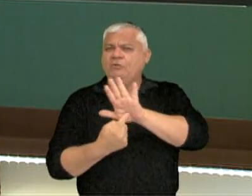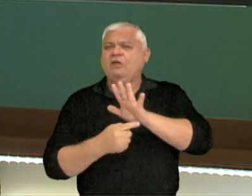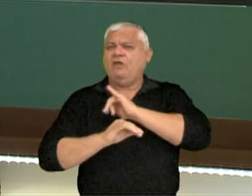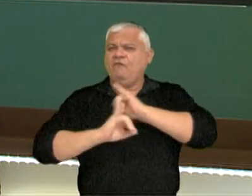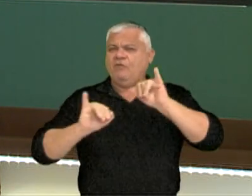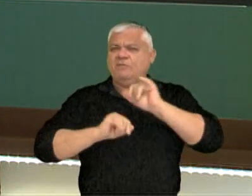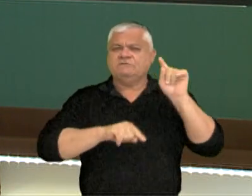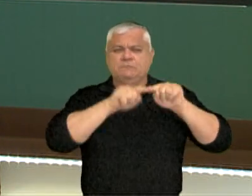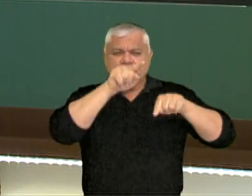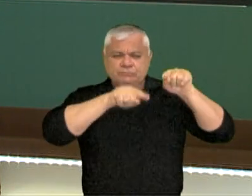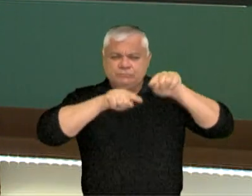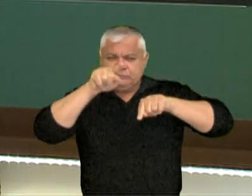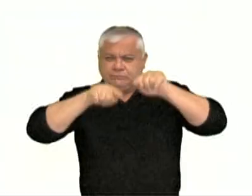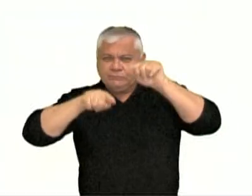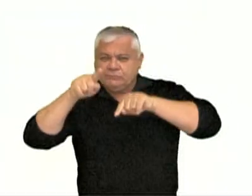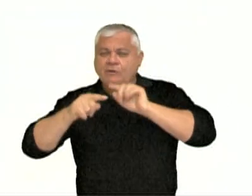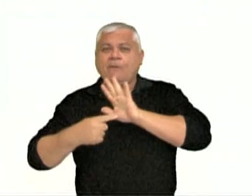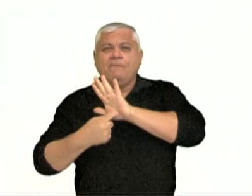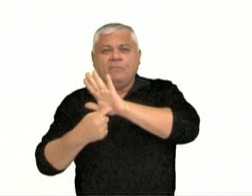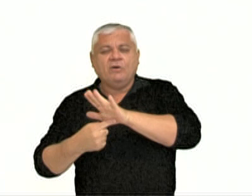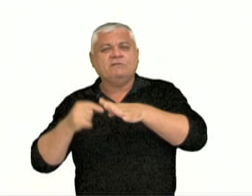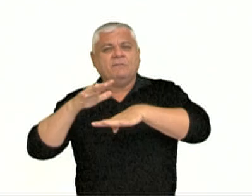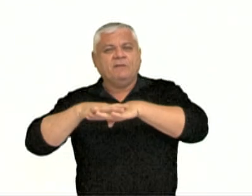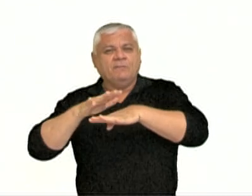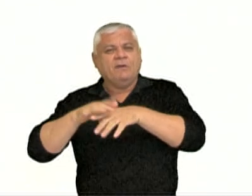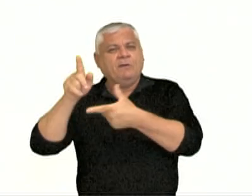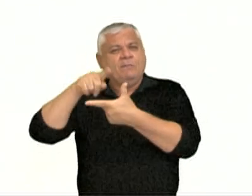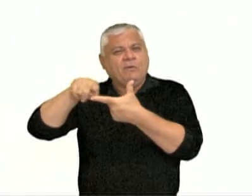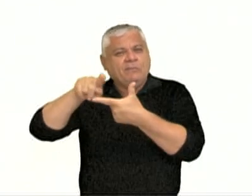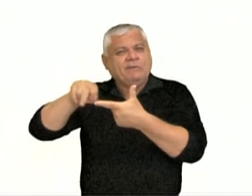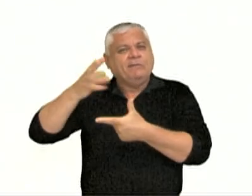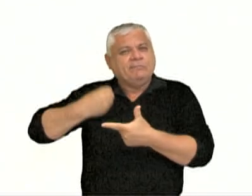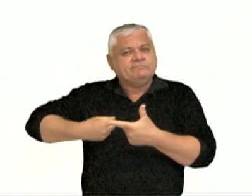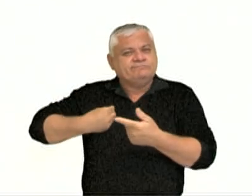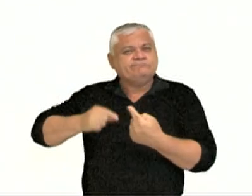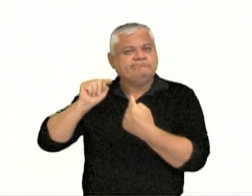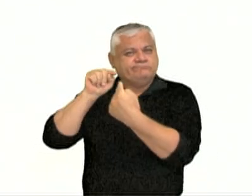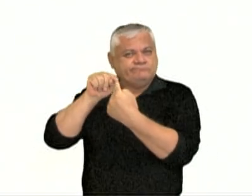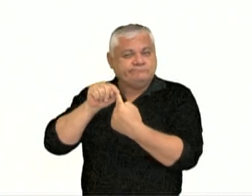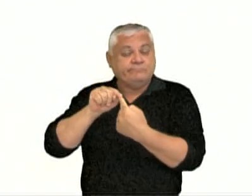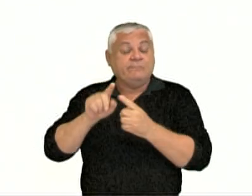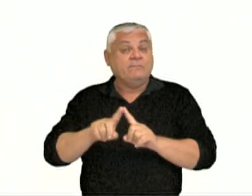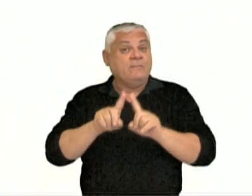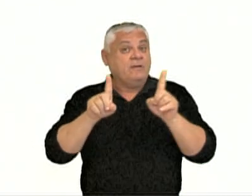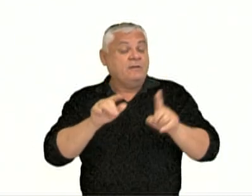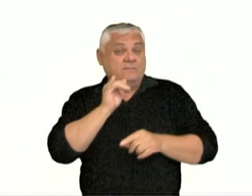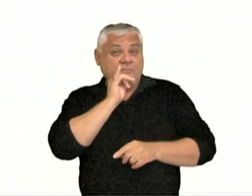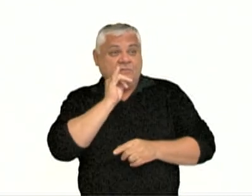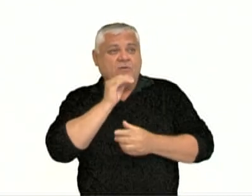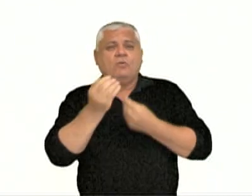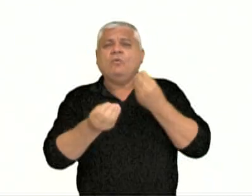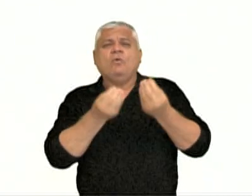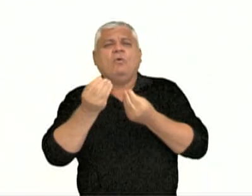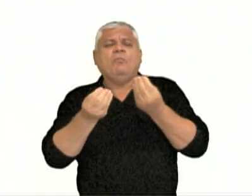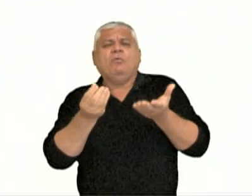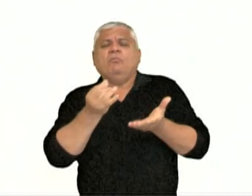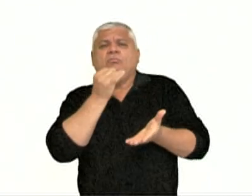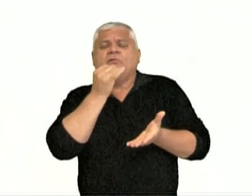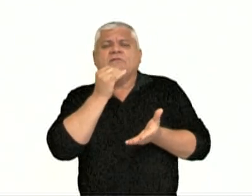informações matemáticas, situações, problemas do nosso dia a dia. Mas como podemos